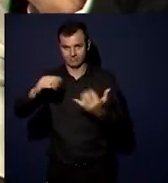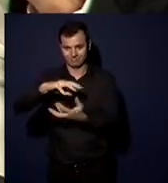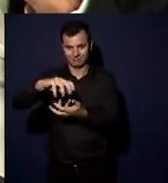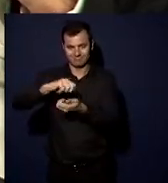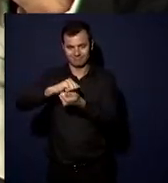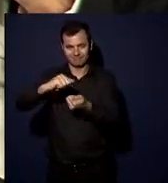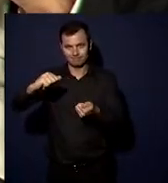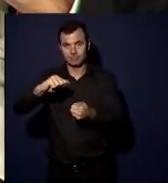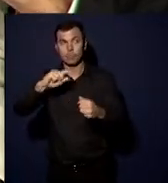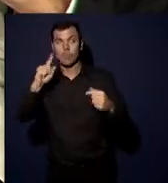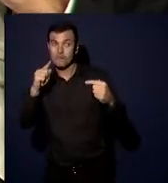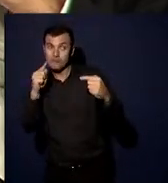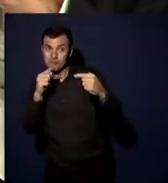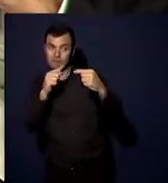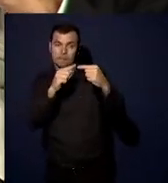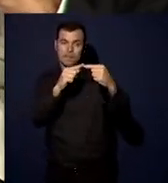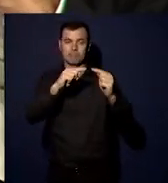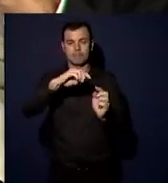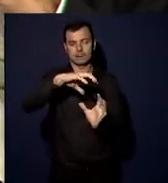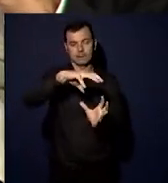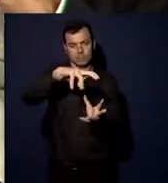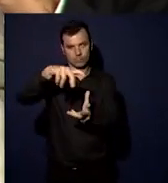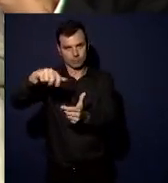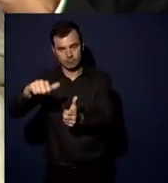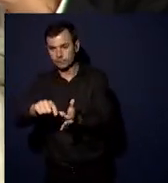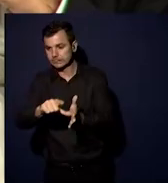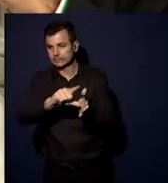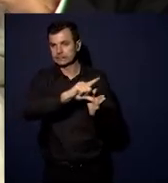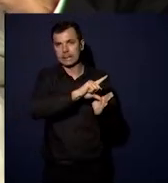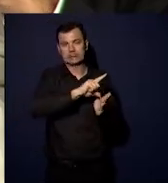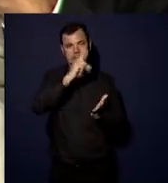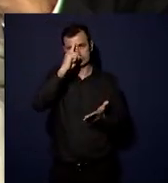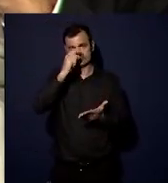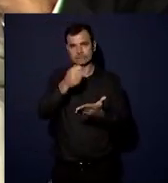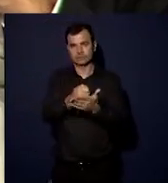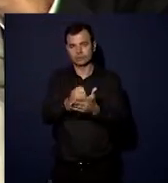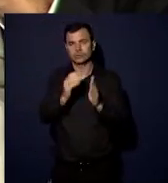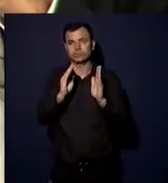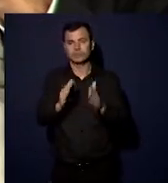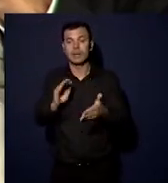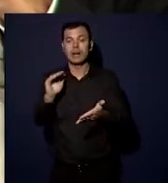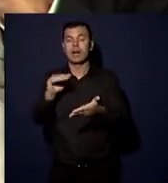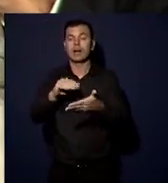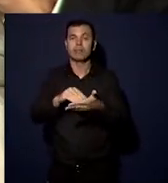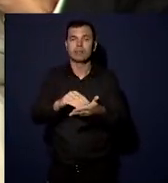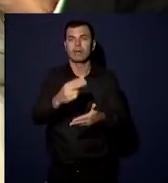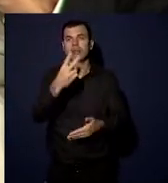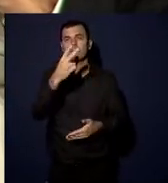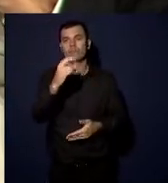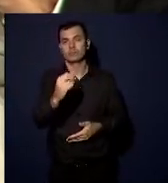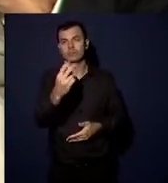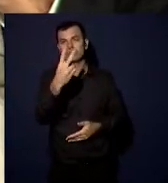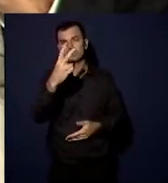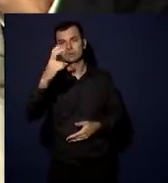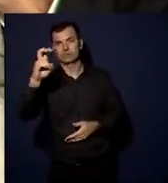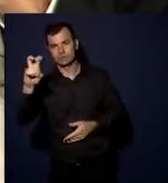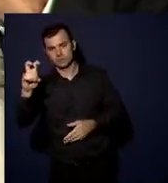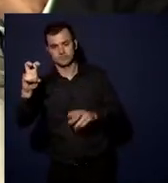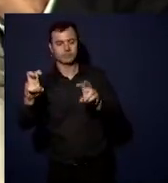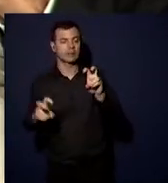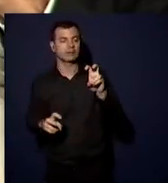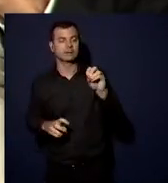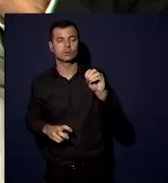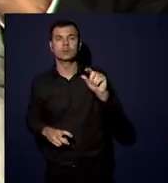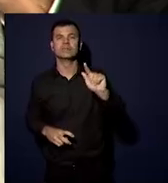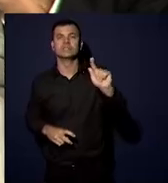meta Global muito importante muito bem definida até 2025 a gente quer chegar a 50 GB